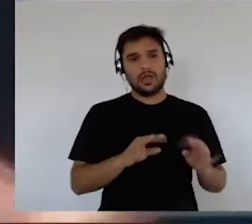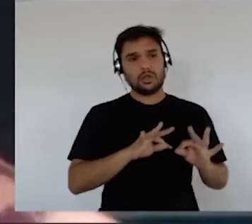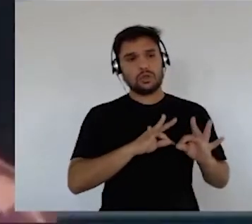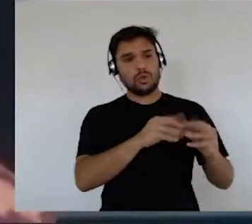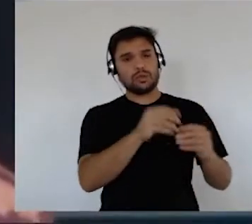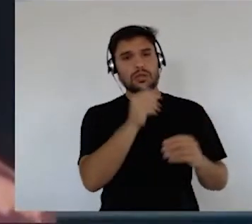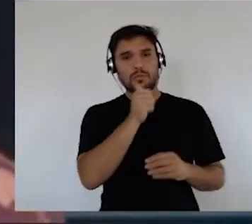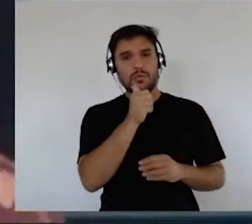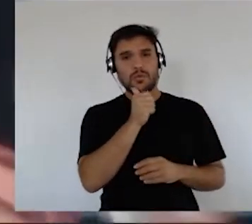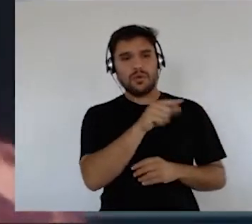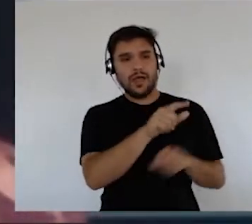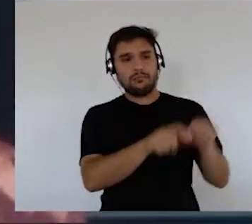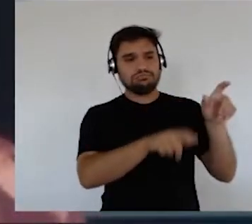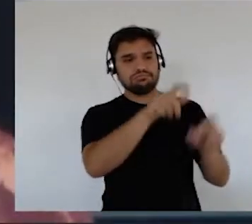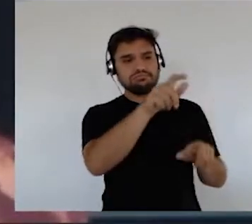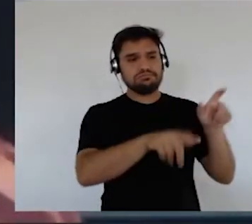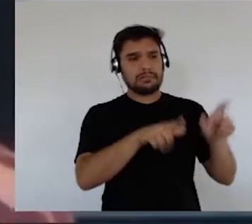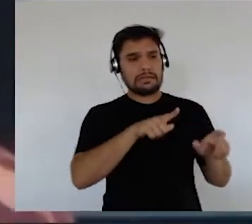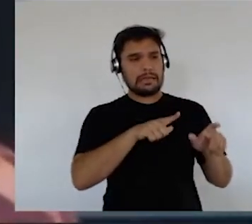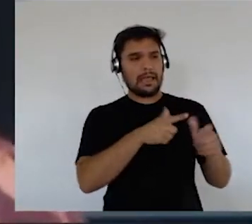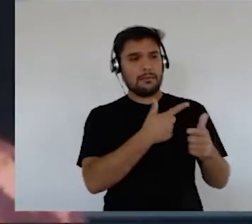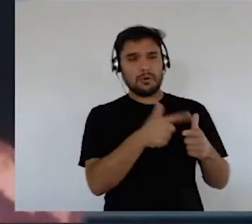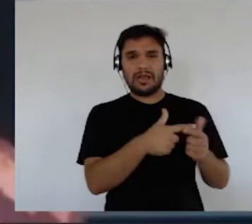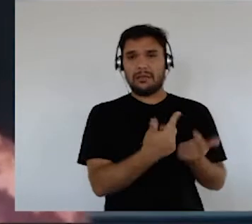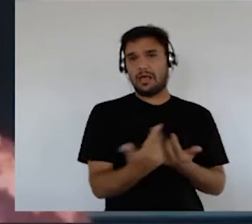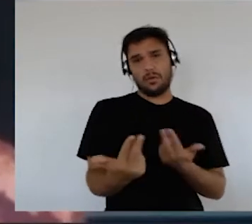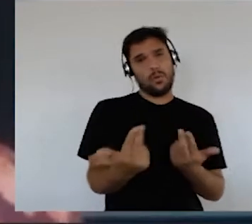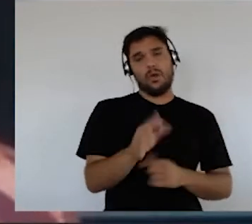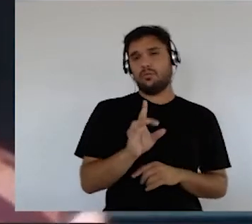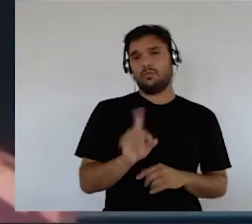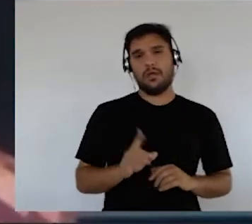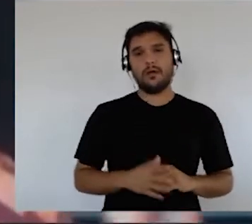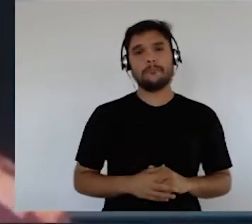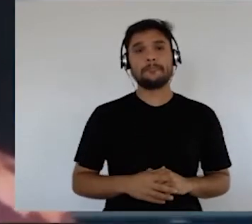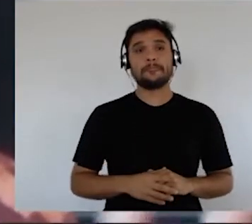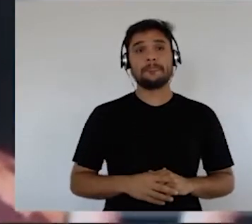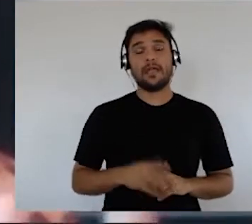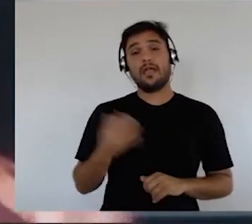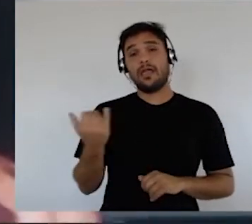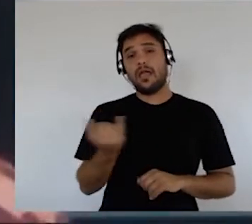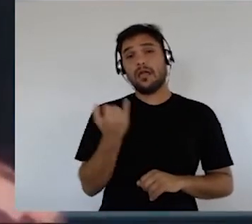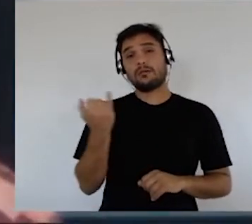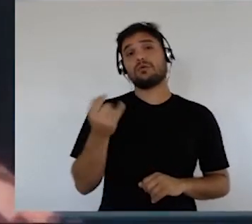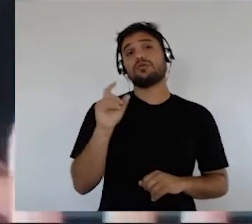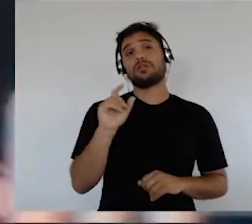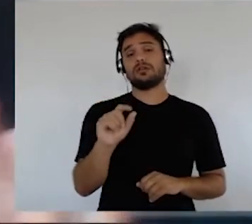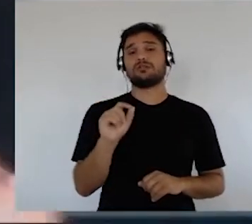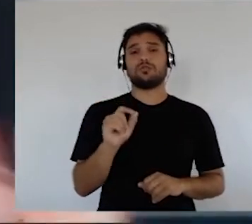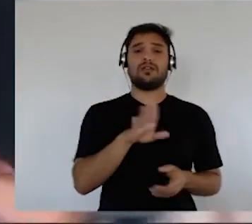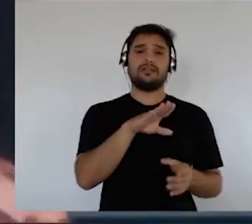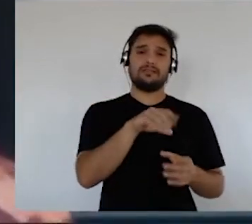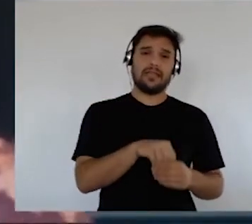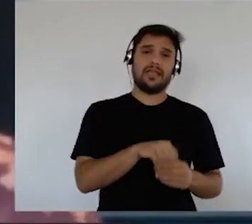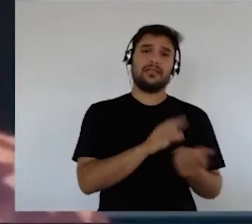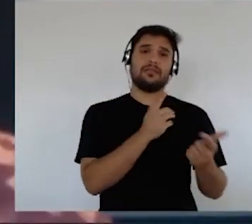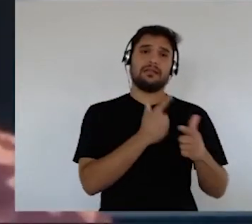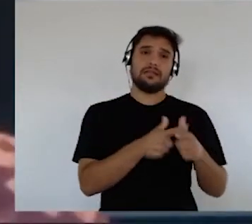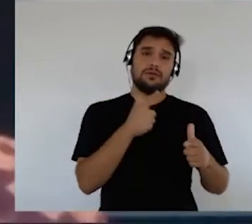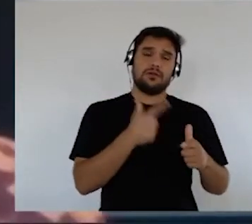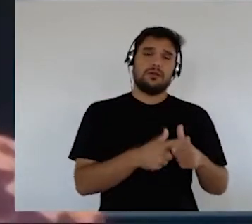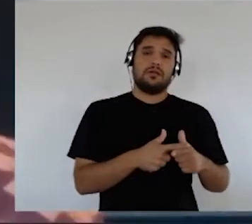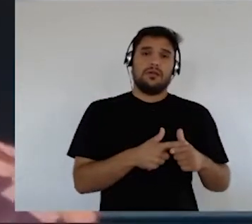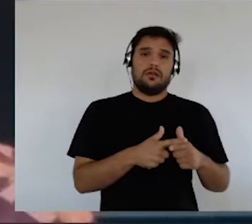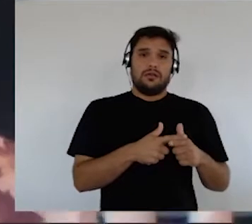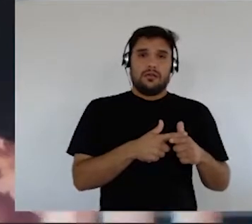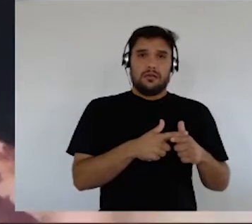ter efetivamente os mesmos desafios e vão ser iguais. E é importante que dentro, então, né, desses problemas que eu coloquei